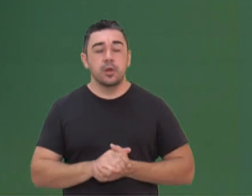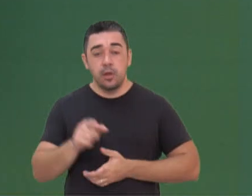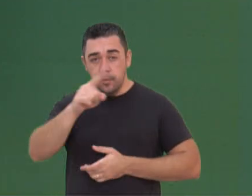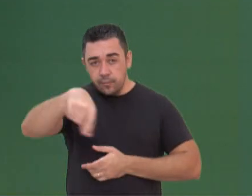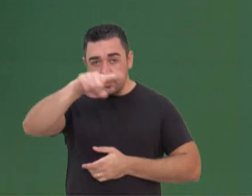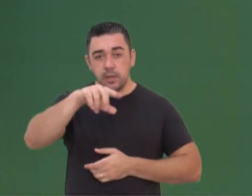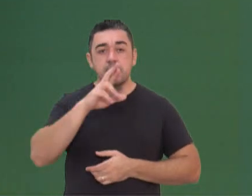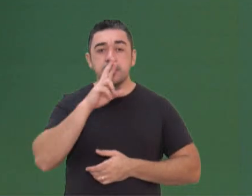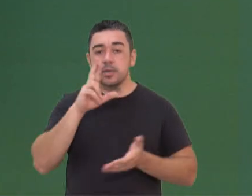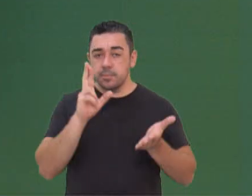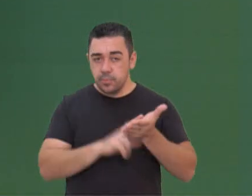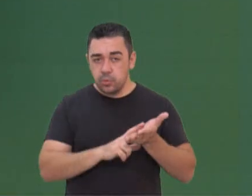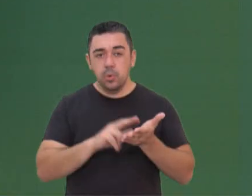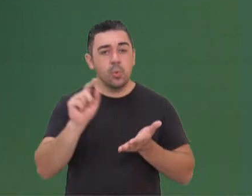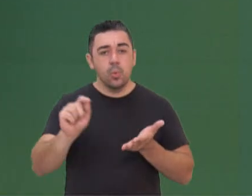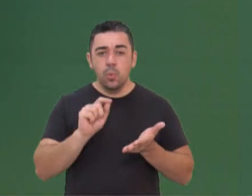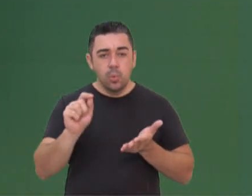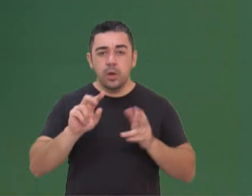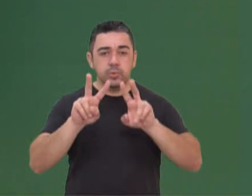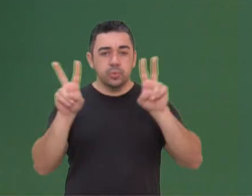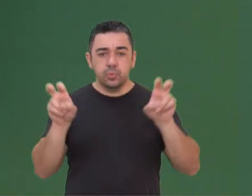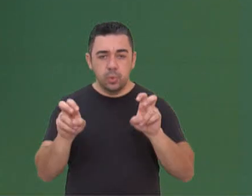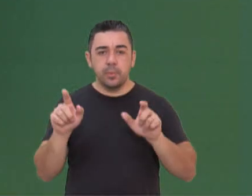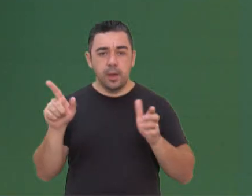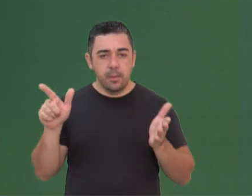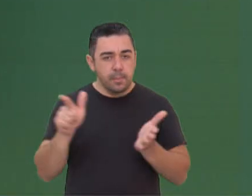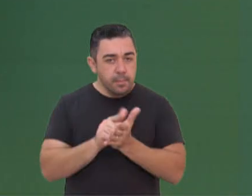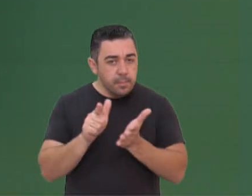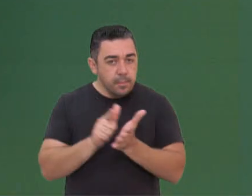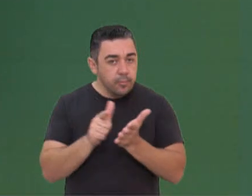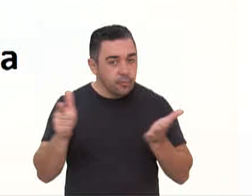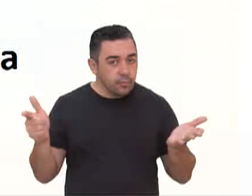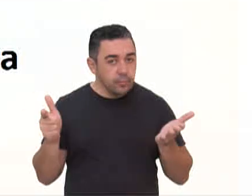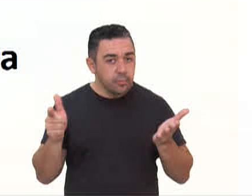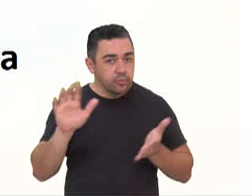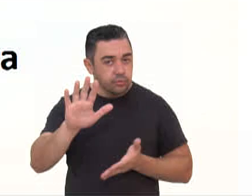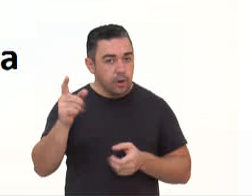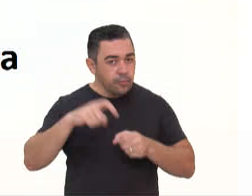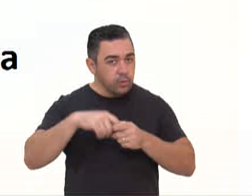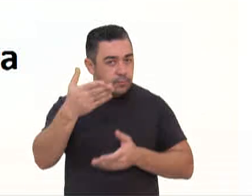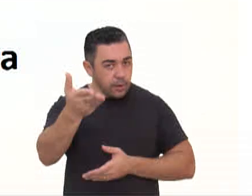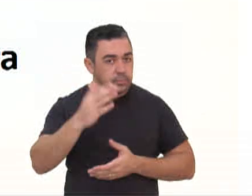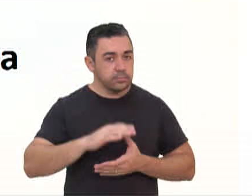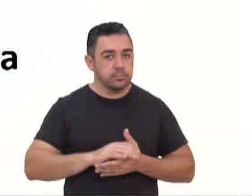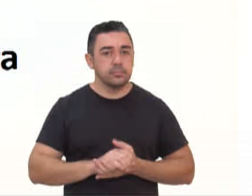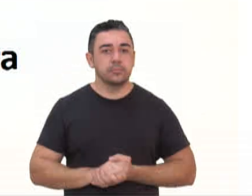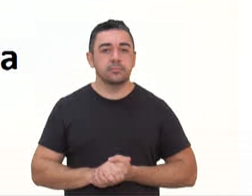você responder sobre jornalismo, então. A gente já volta. Vai lá.